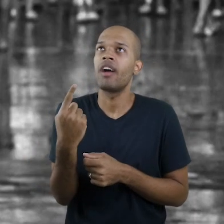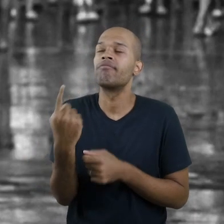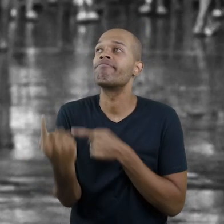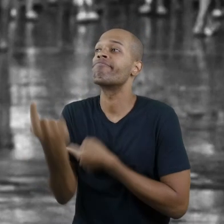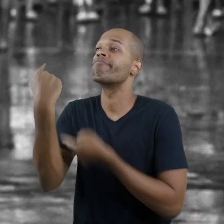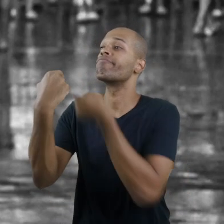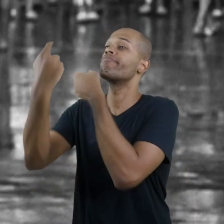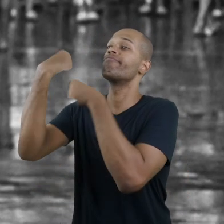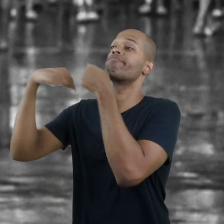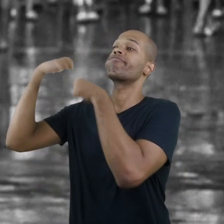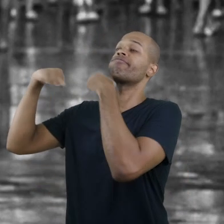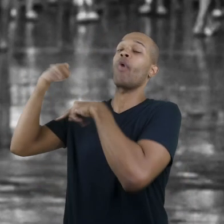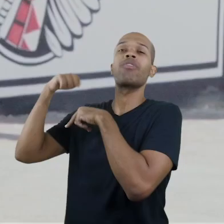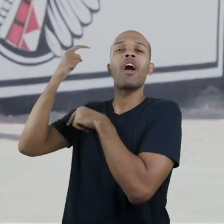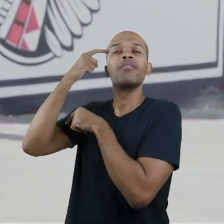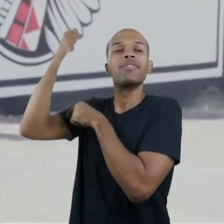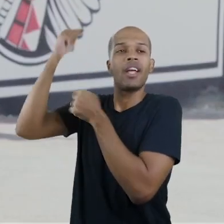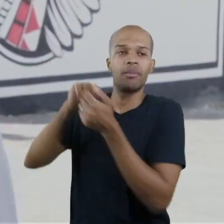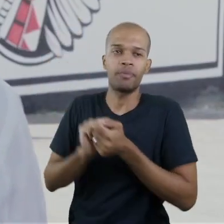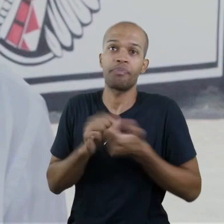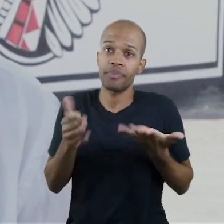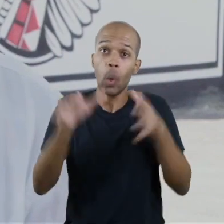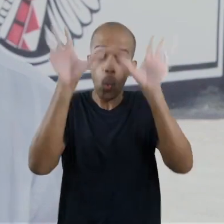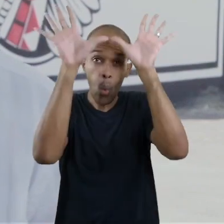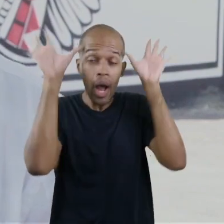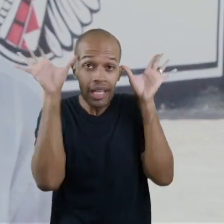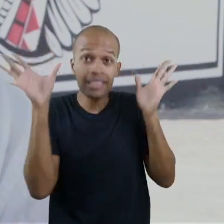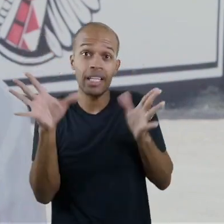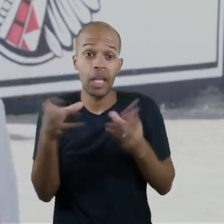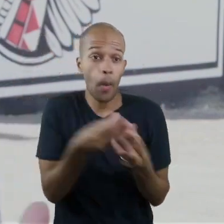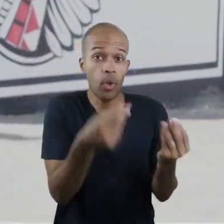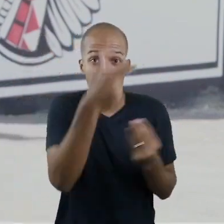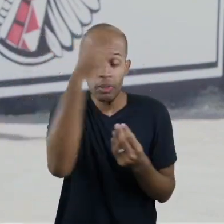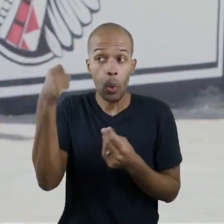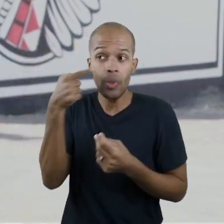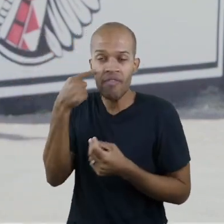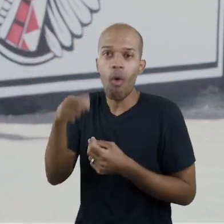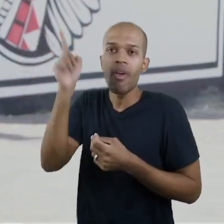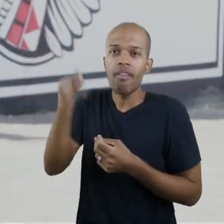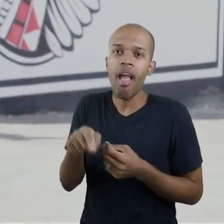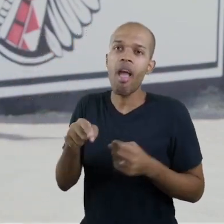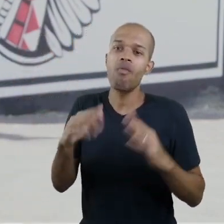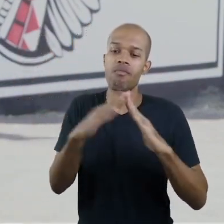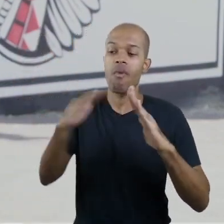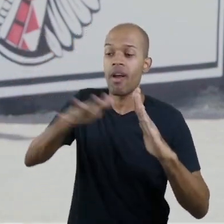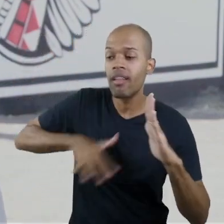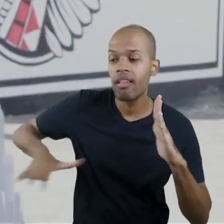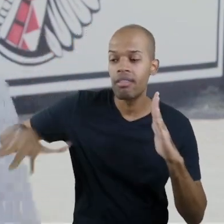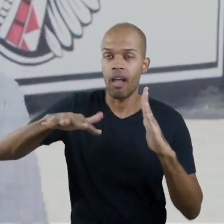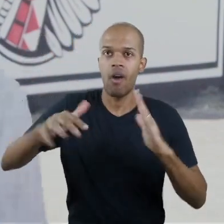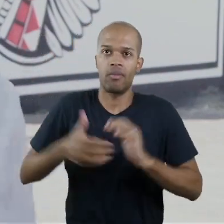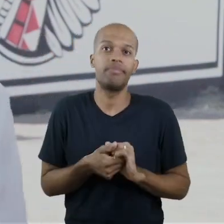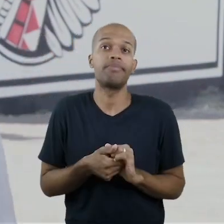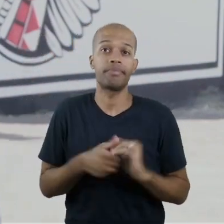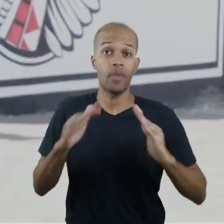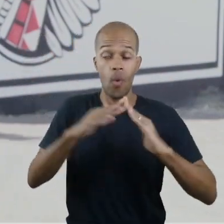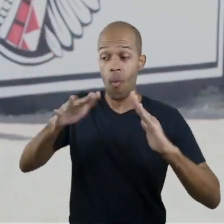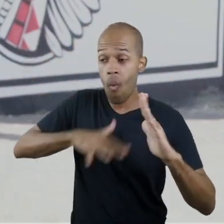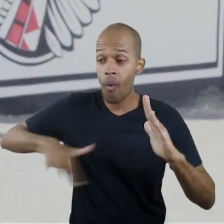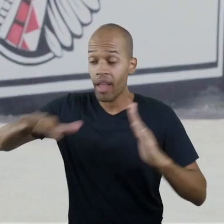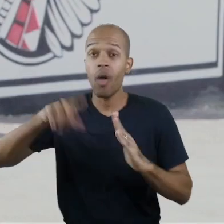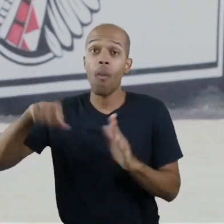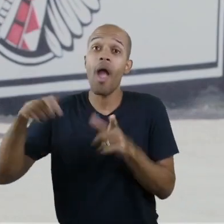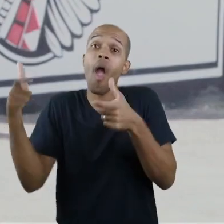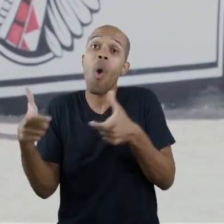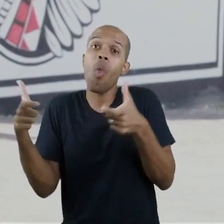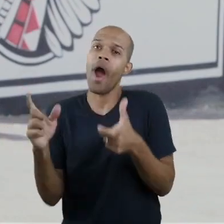tempo, né? Através do tempo. O cacique é visto por muita gente como um verdadeiro quintal, né? O quintal é o